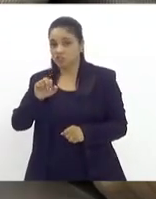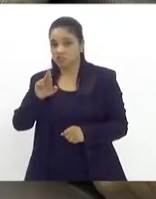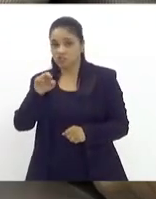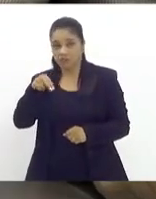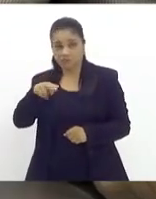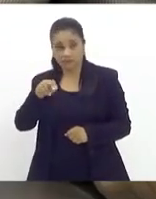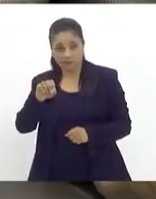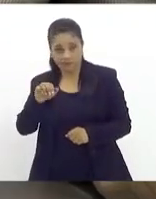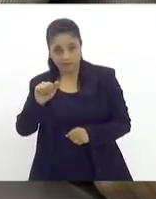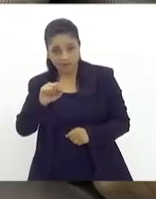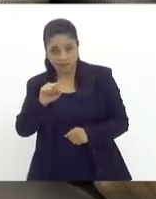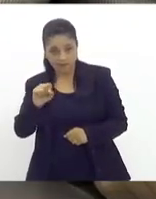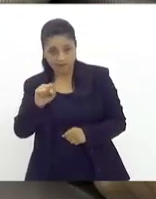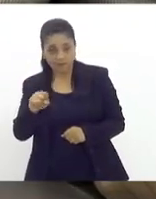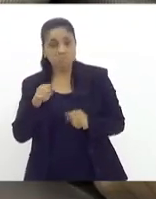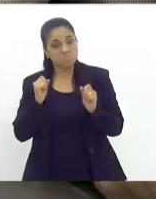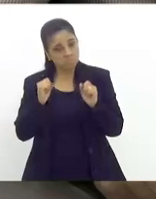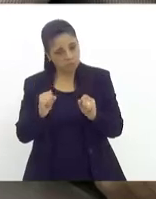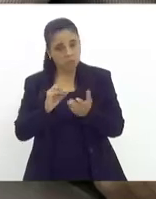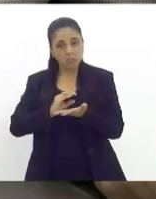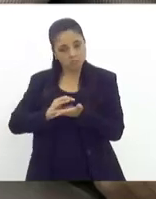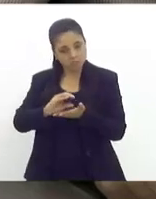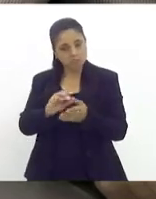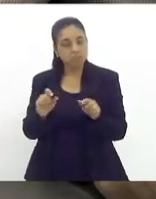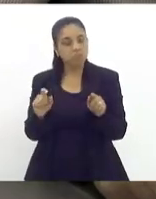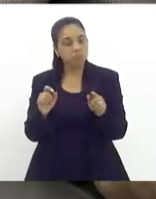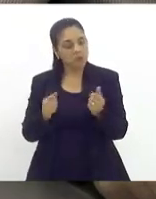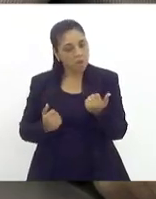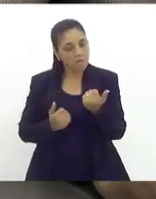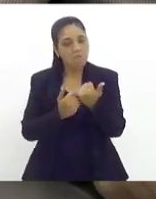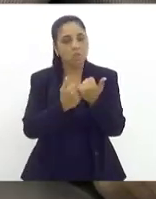poderia haver recurso público. Vossa Excelência sabia